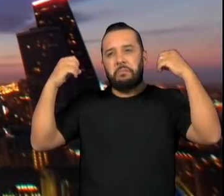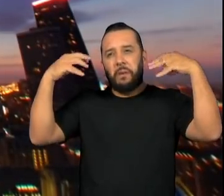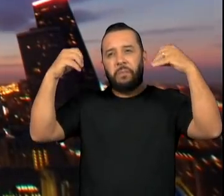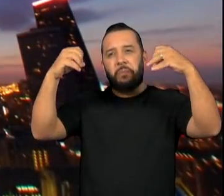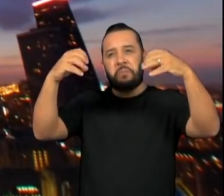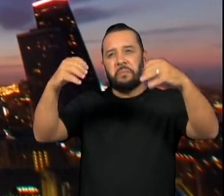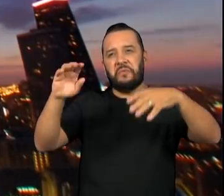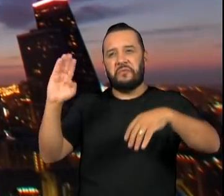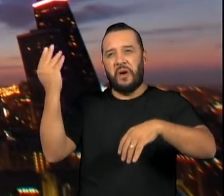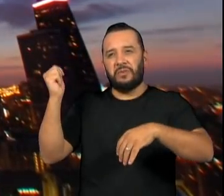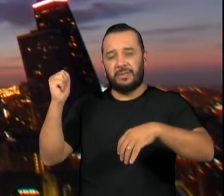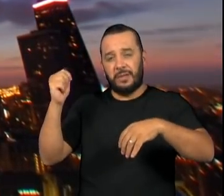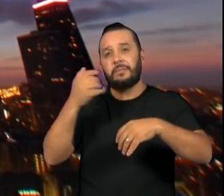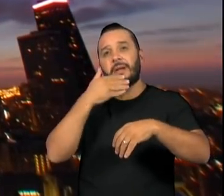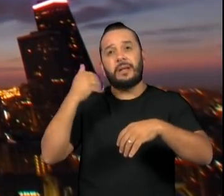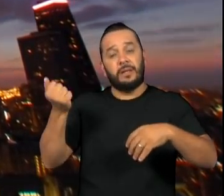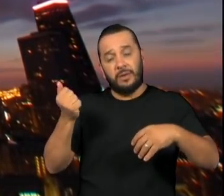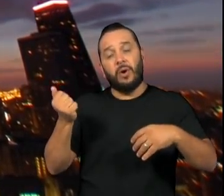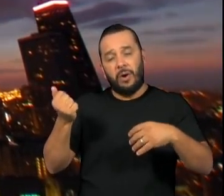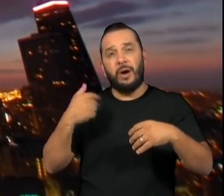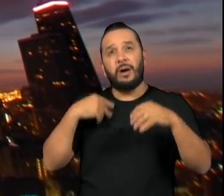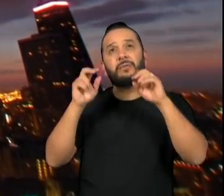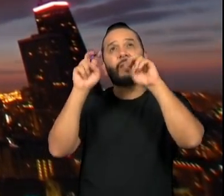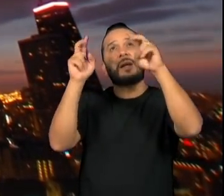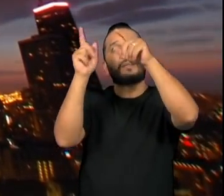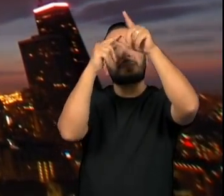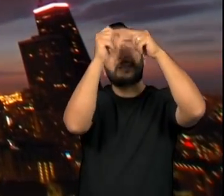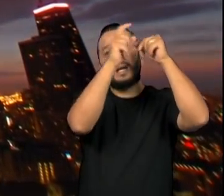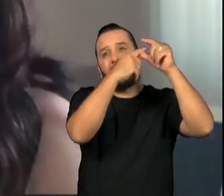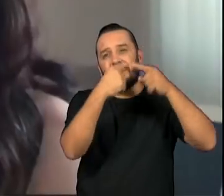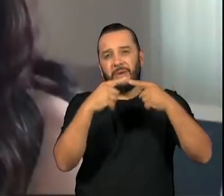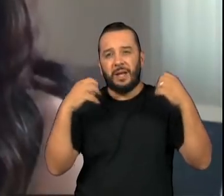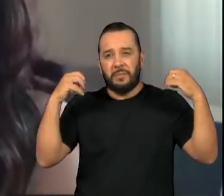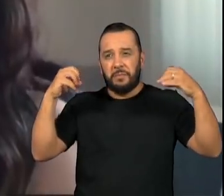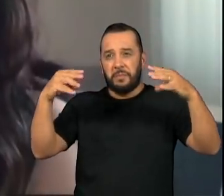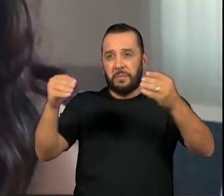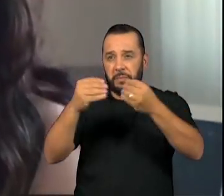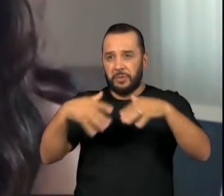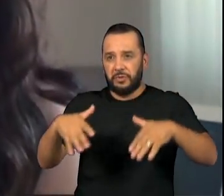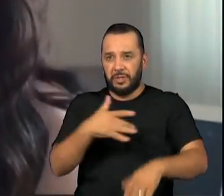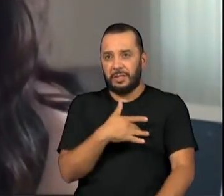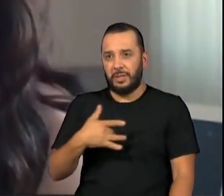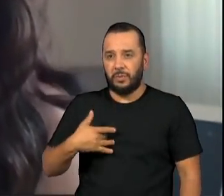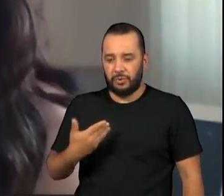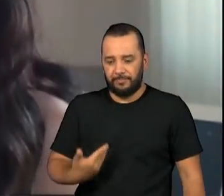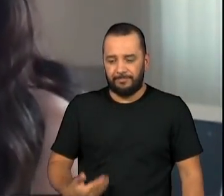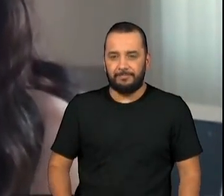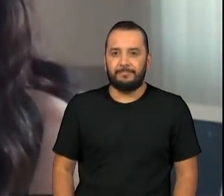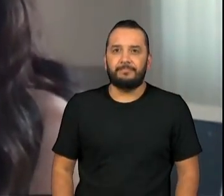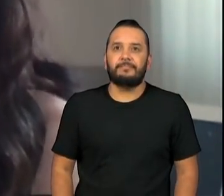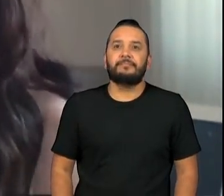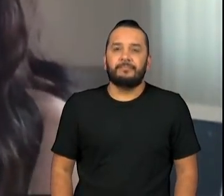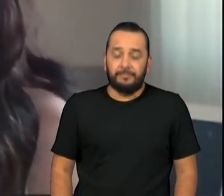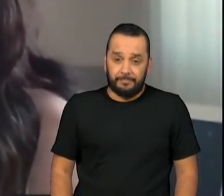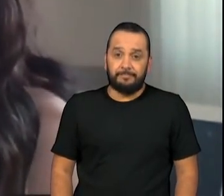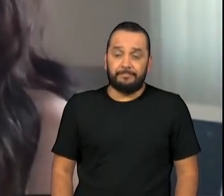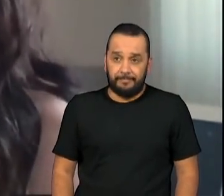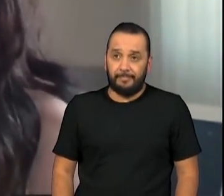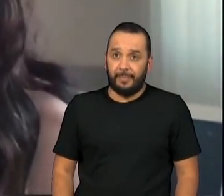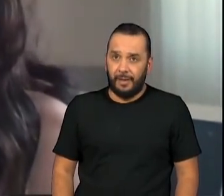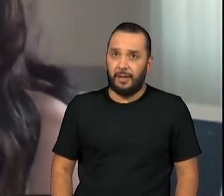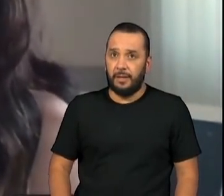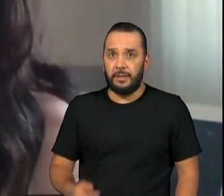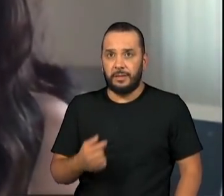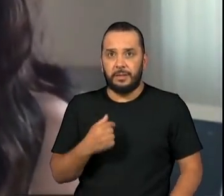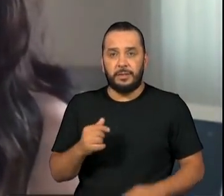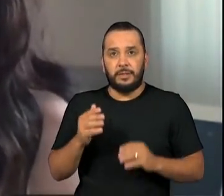luz artificial causam à saúde humana. A gente tem que lembrar que o ser humano só tem a luz artificial